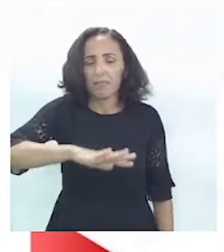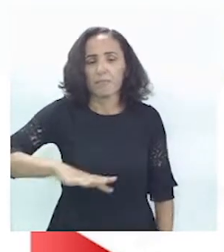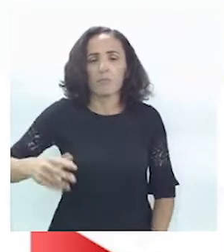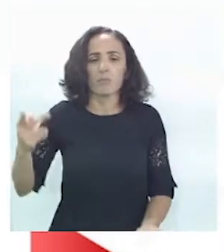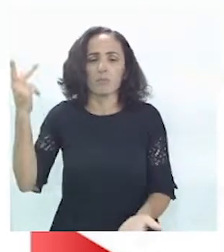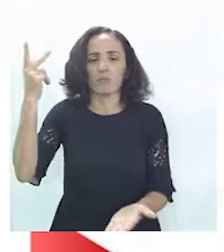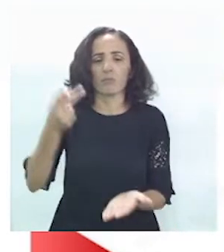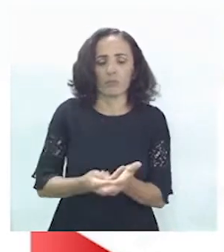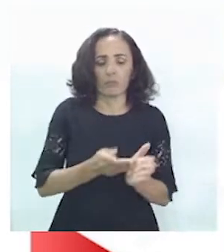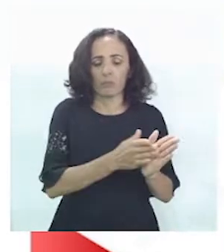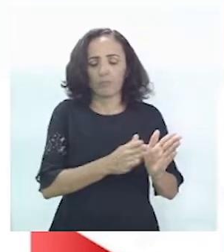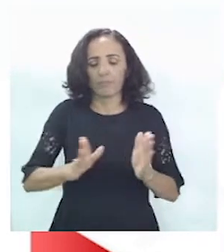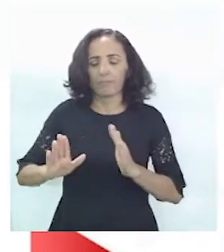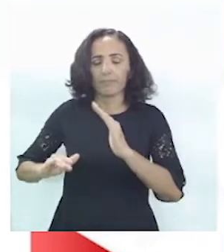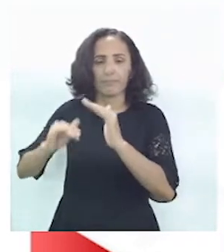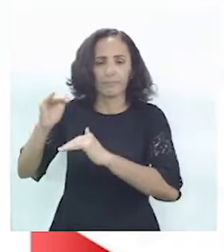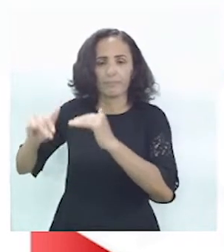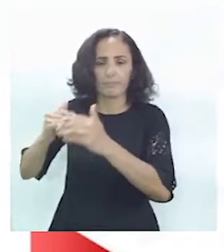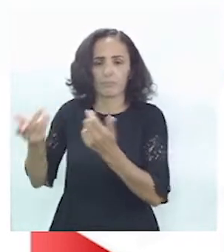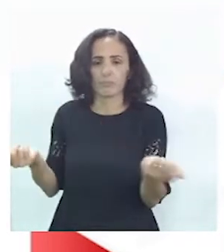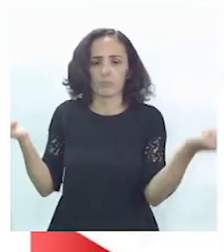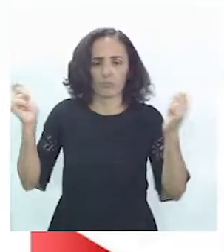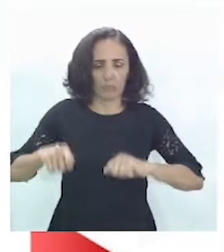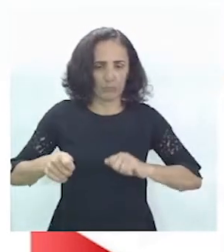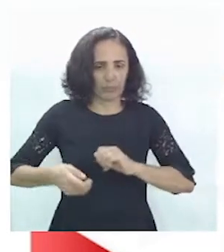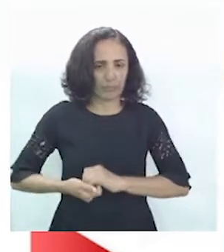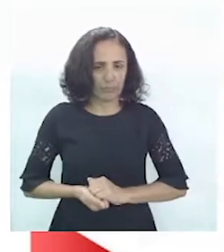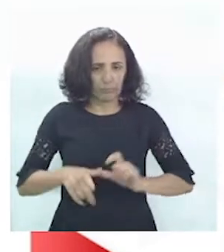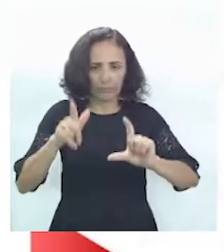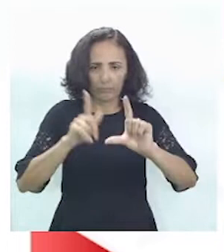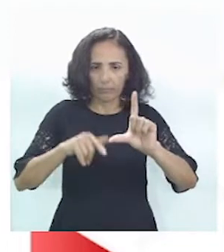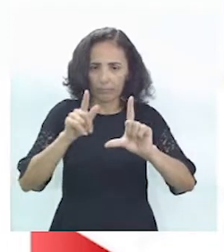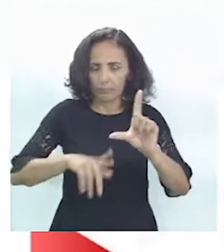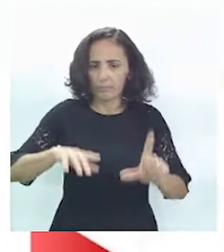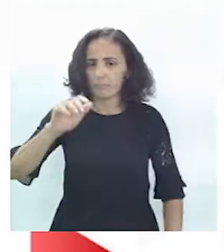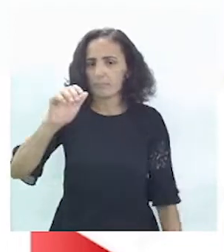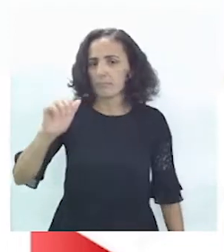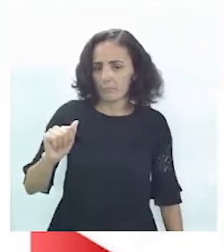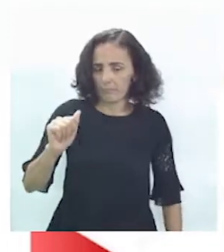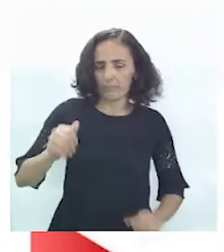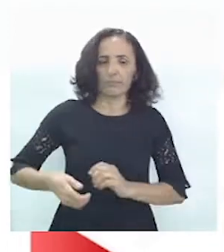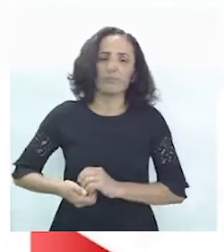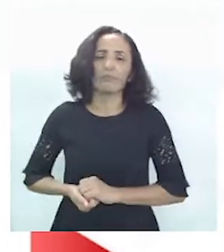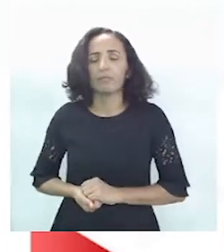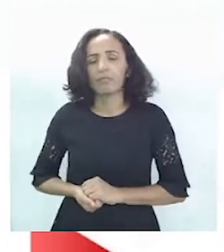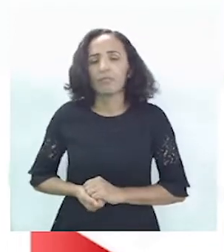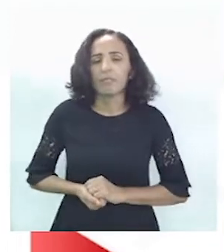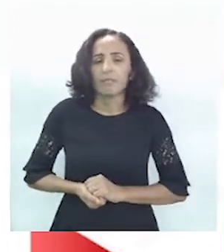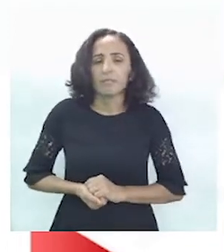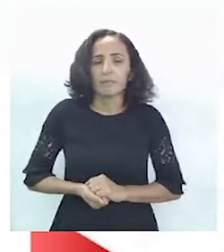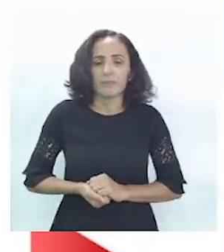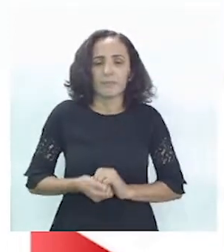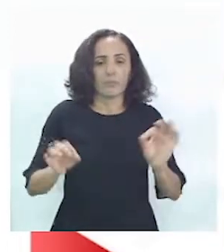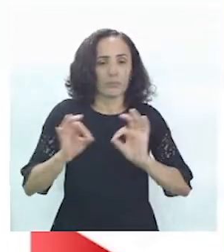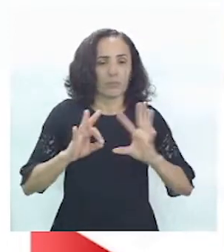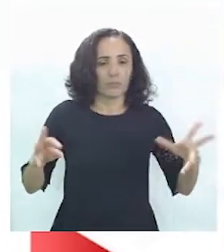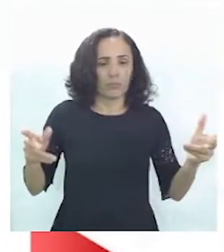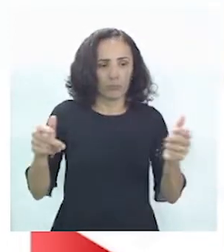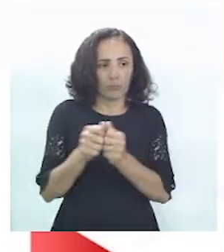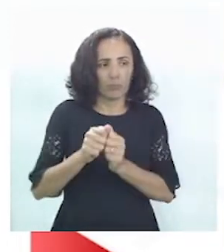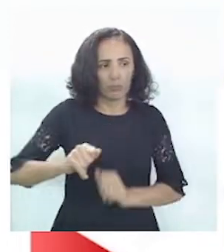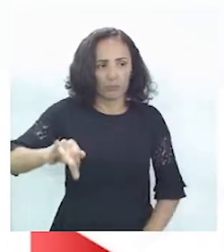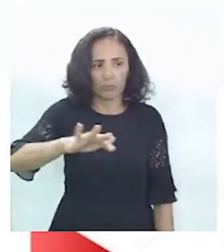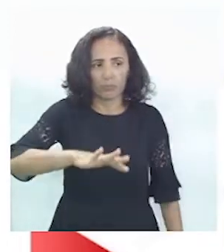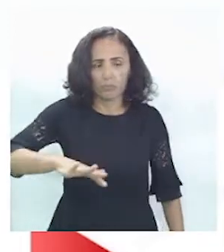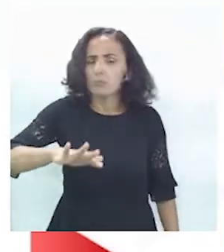gerada nesse processo é a letra A, que é uma mudança negativa. Eliminação de